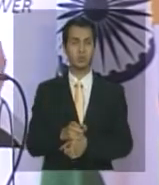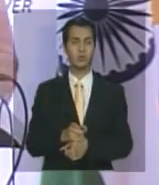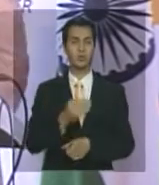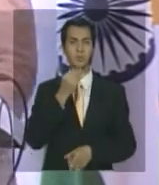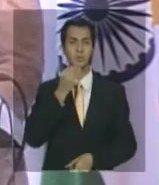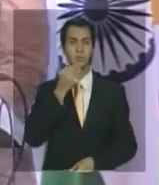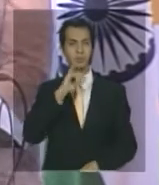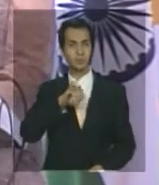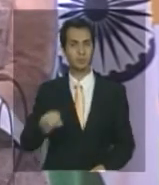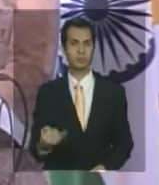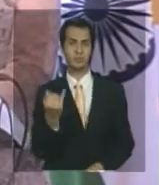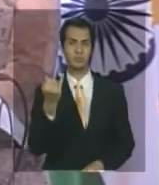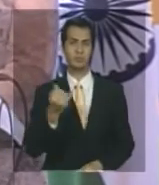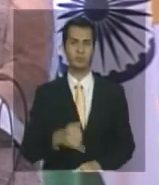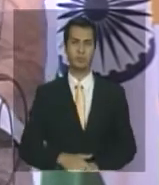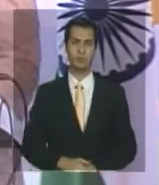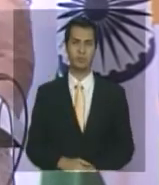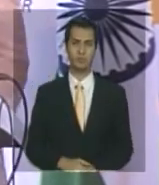oportunidades,